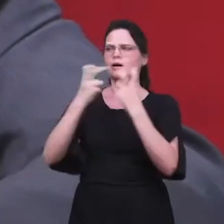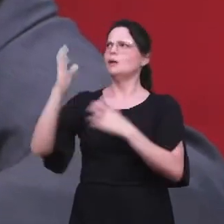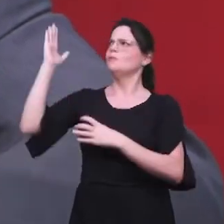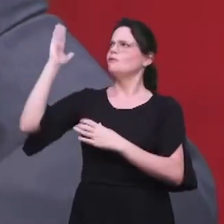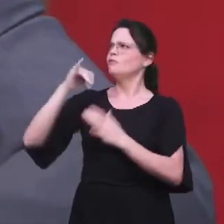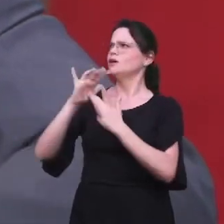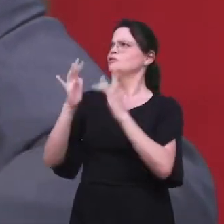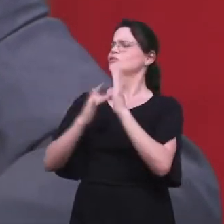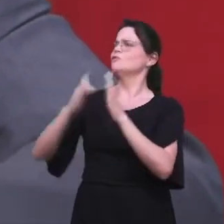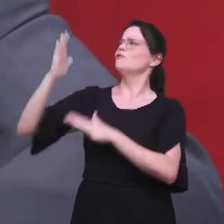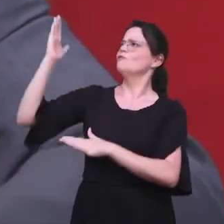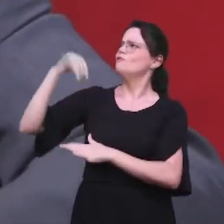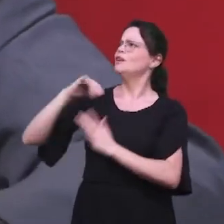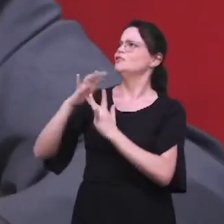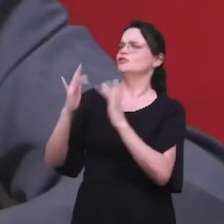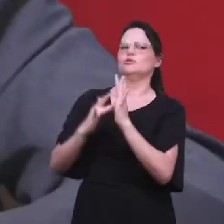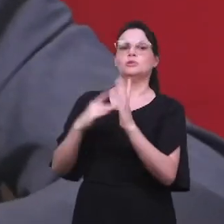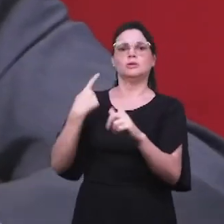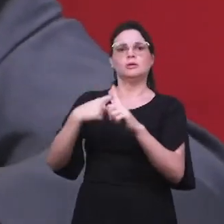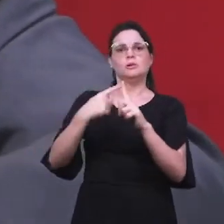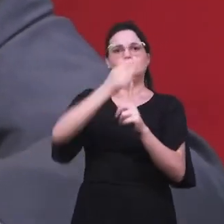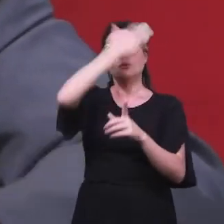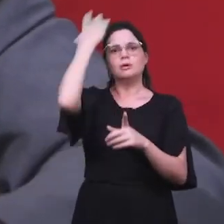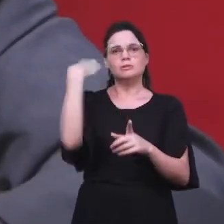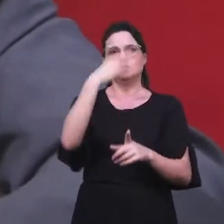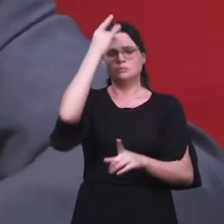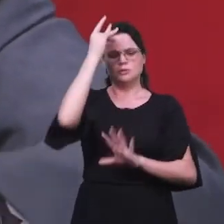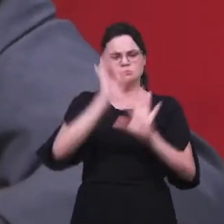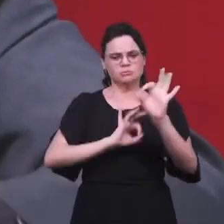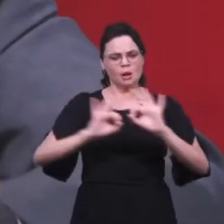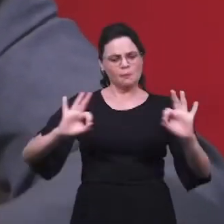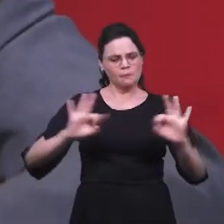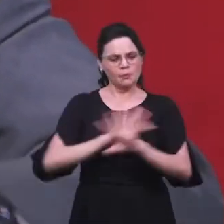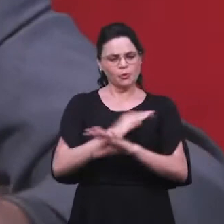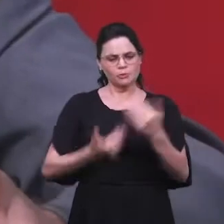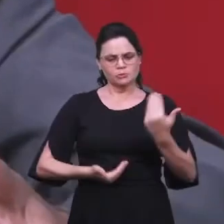cada dia ela está dizendo, vem, ora vem Senhor Jesus, porque o Espírito Santo